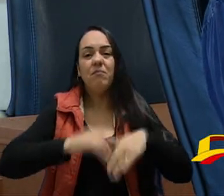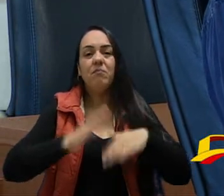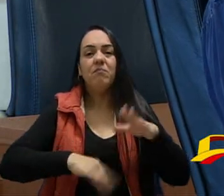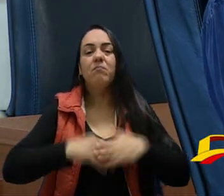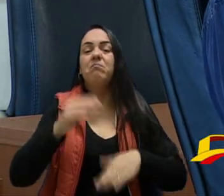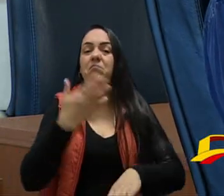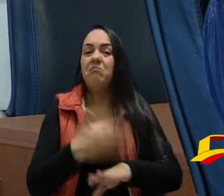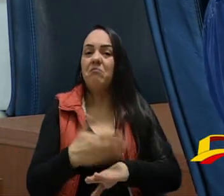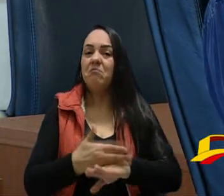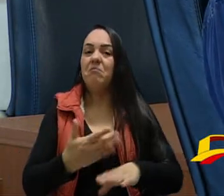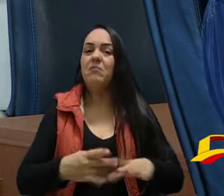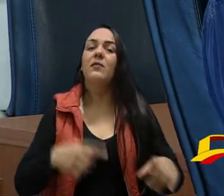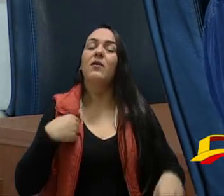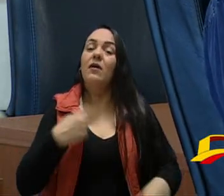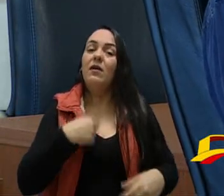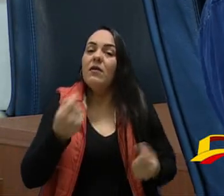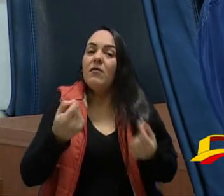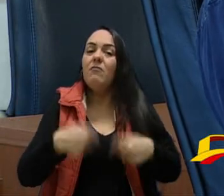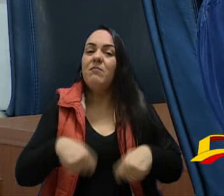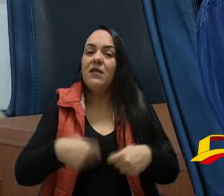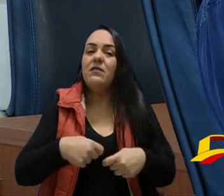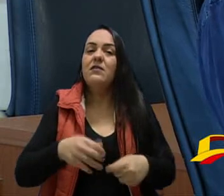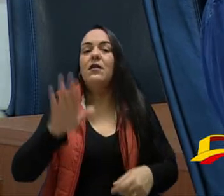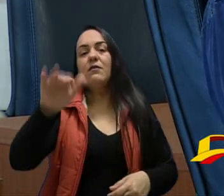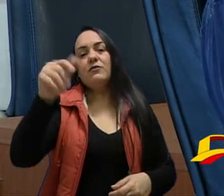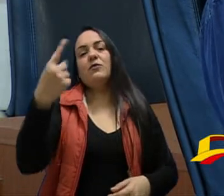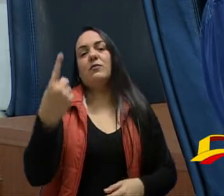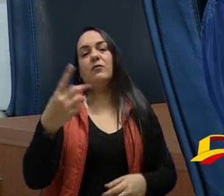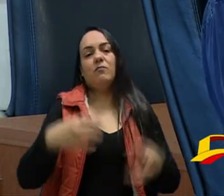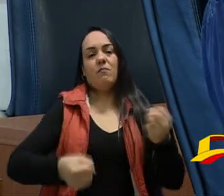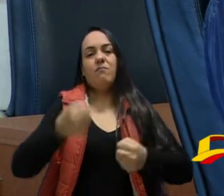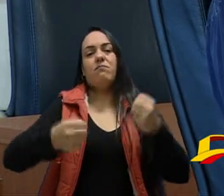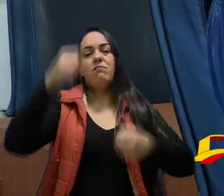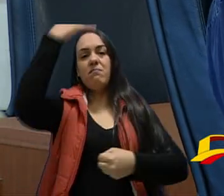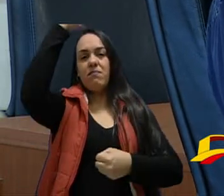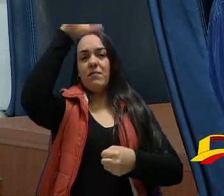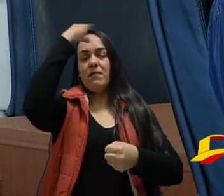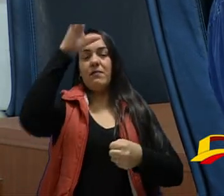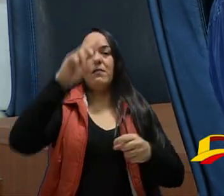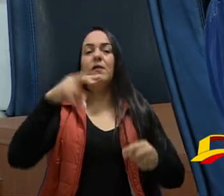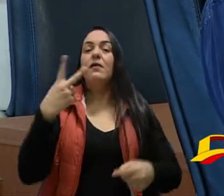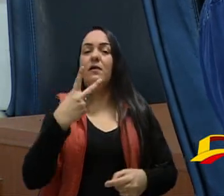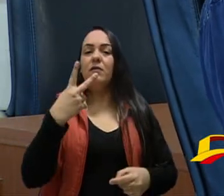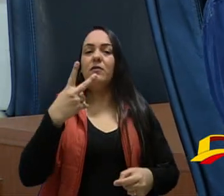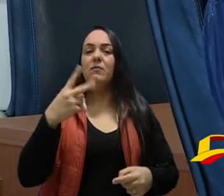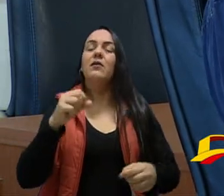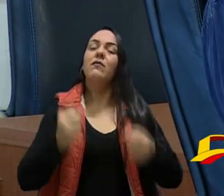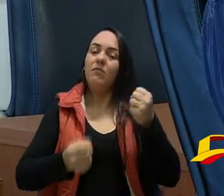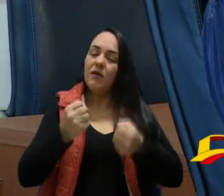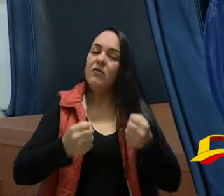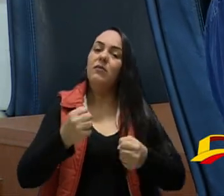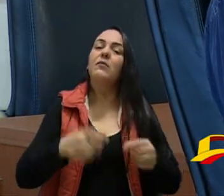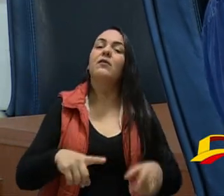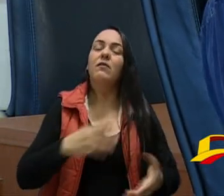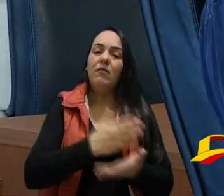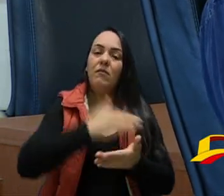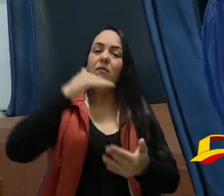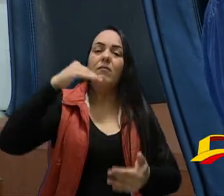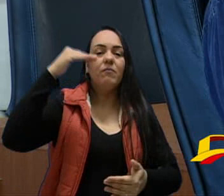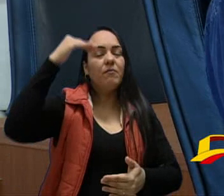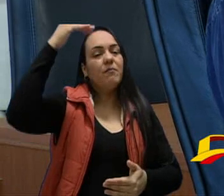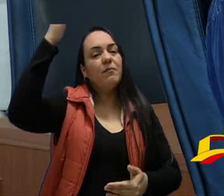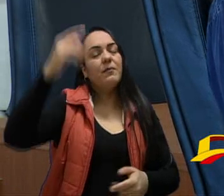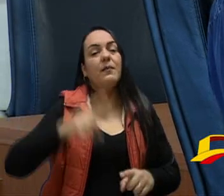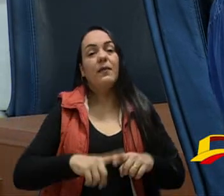flexibilizado olhar se eu precisar de uma eu chamo uma ambulância ninguém precisar de uma segunda e assim até se precisar de mais